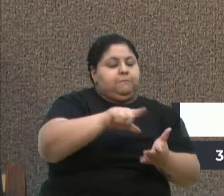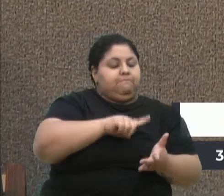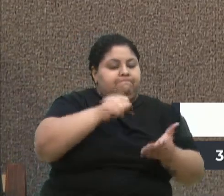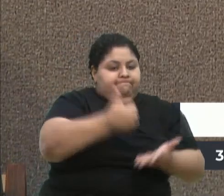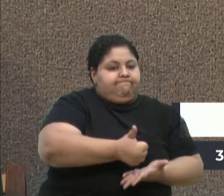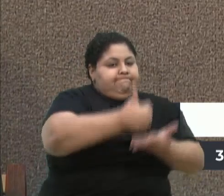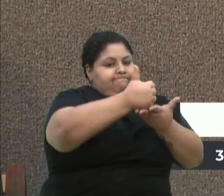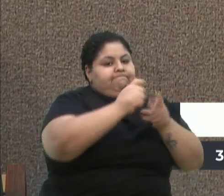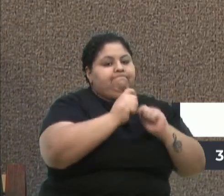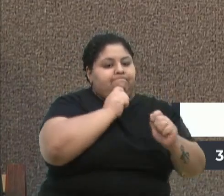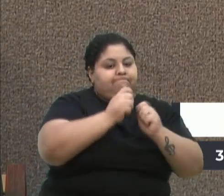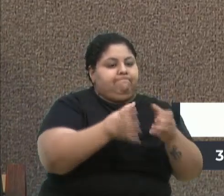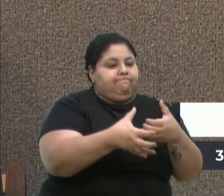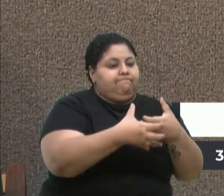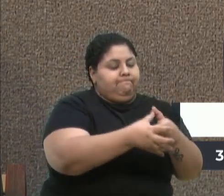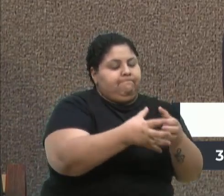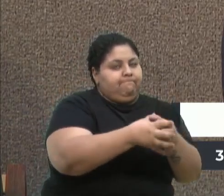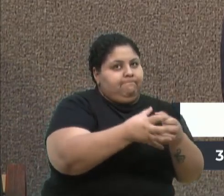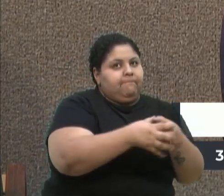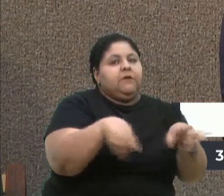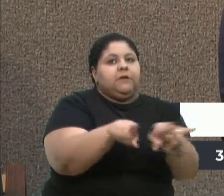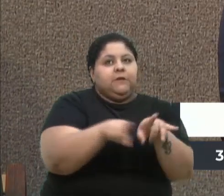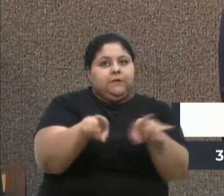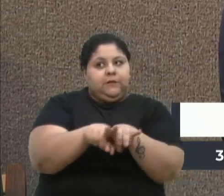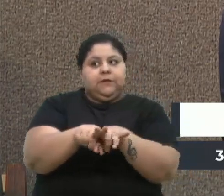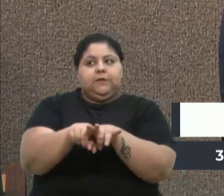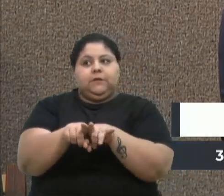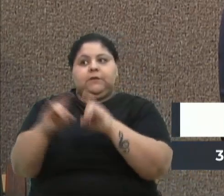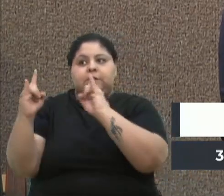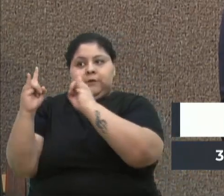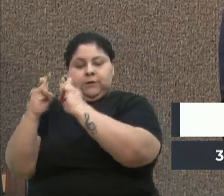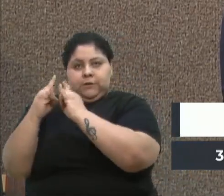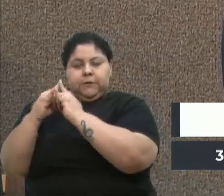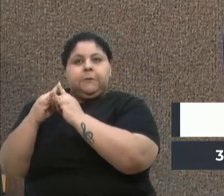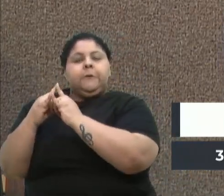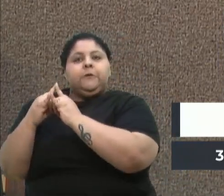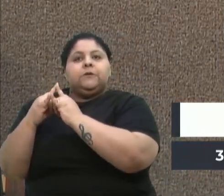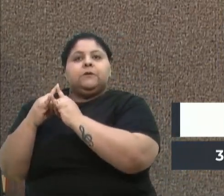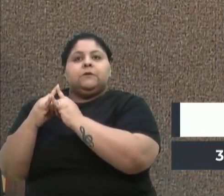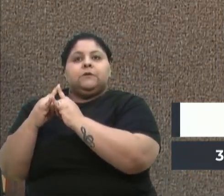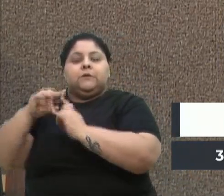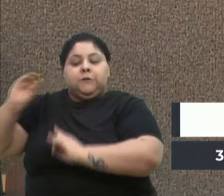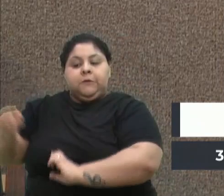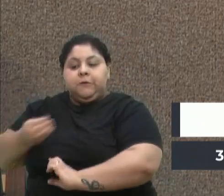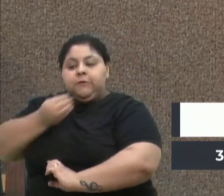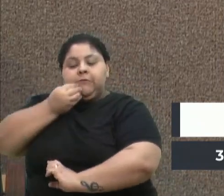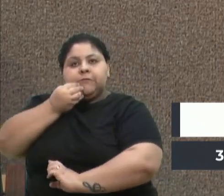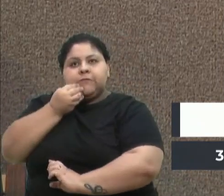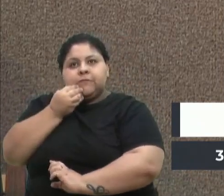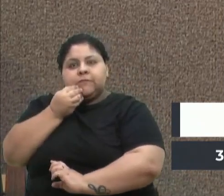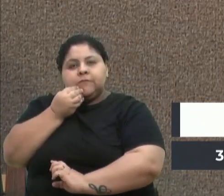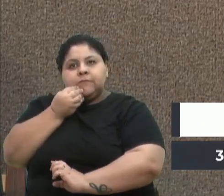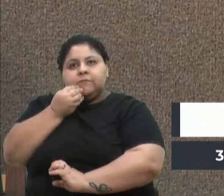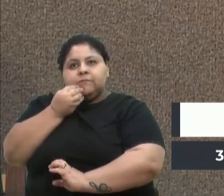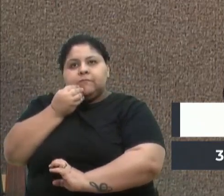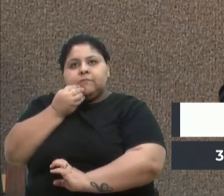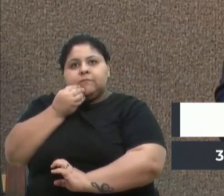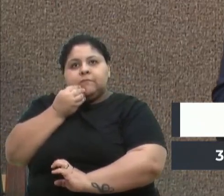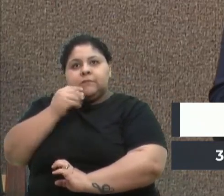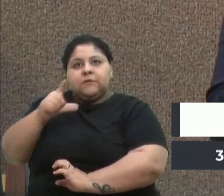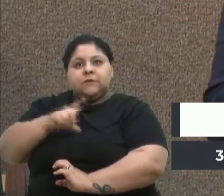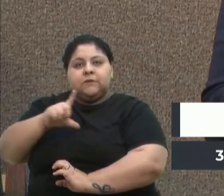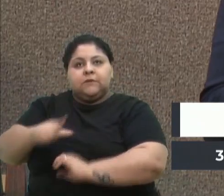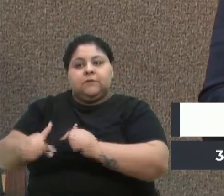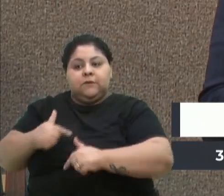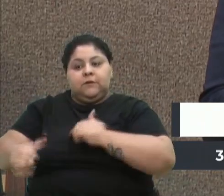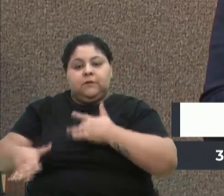grupo, Jornalistas Reunidos, e também do Sebrae. É uma oportunidade, né, de quem tem trabalho